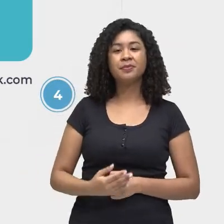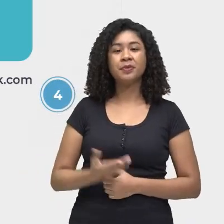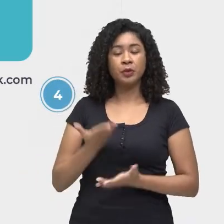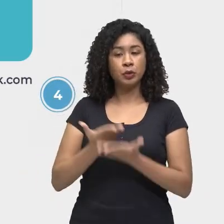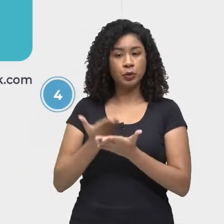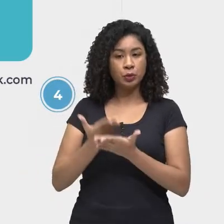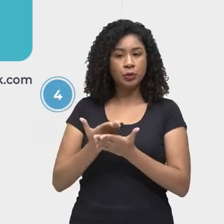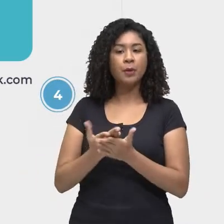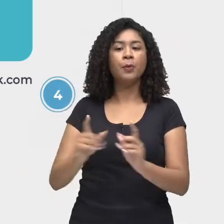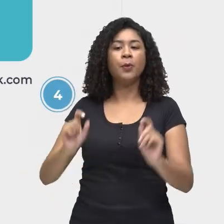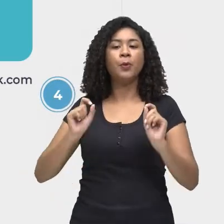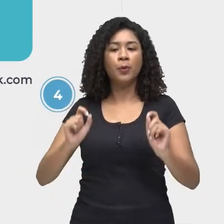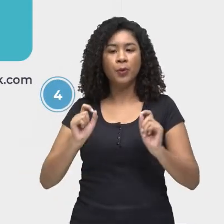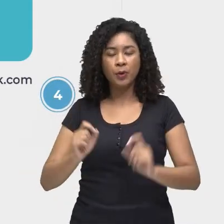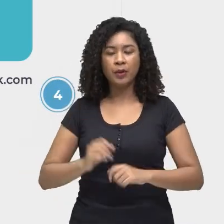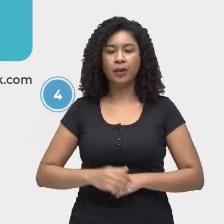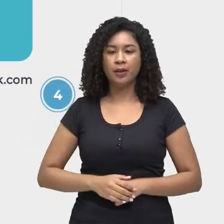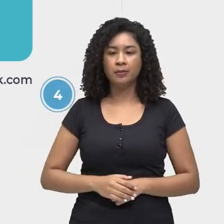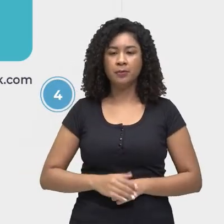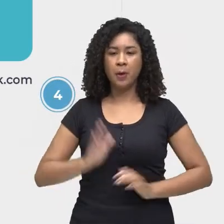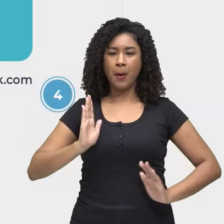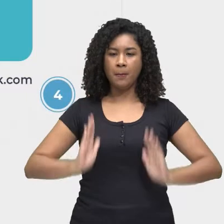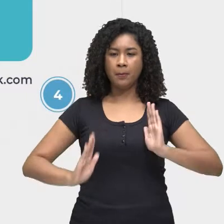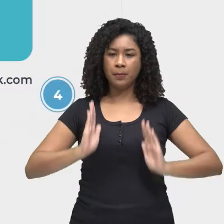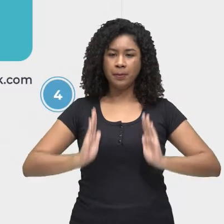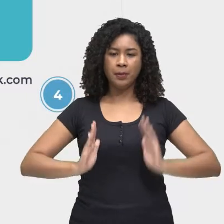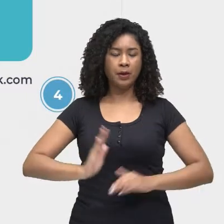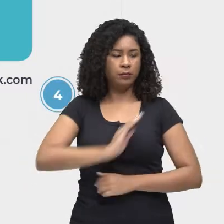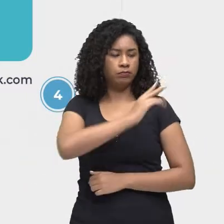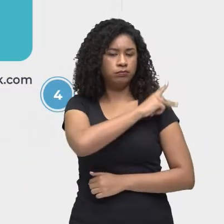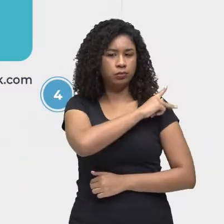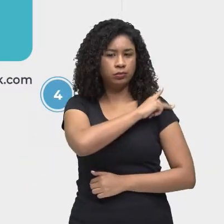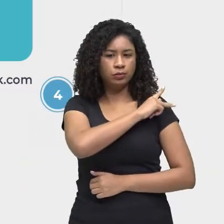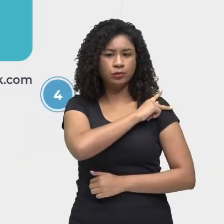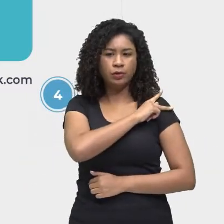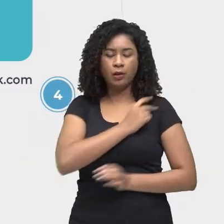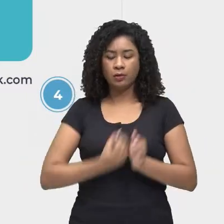fogo lá na pré-história foi fundamental. E